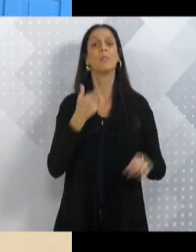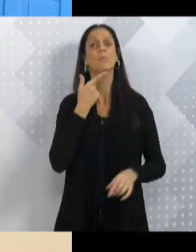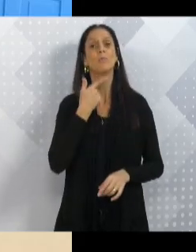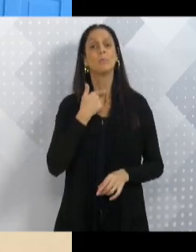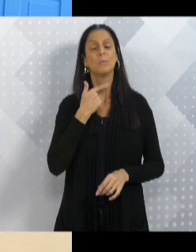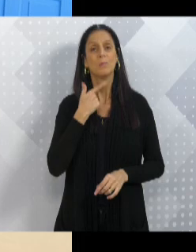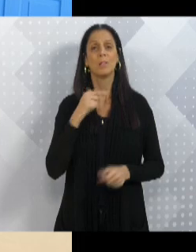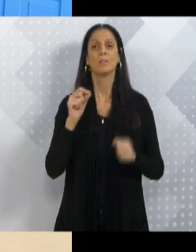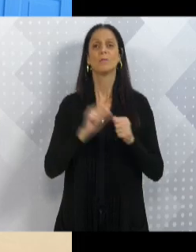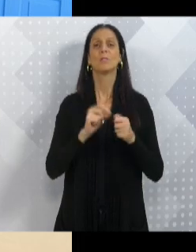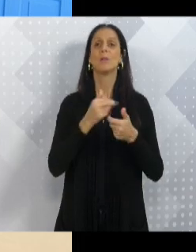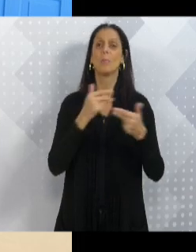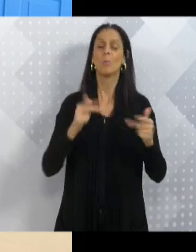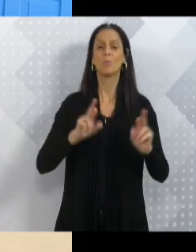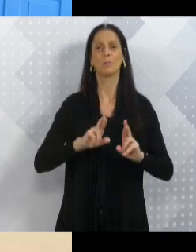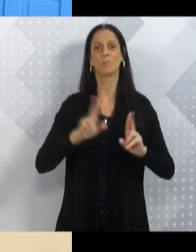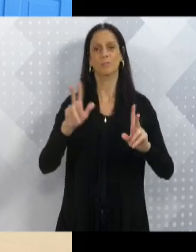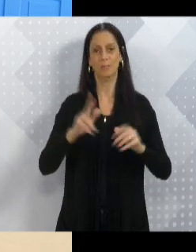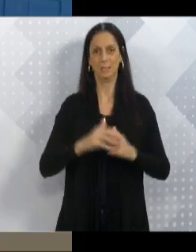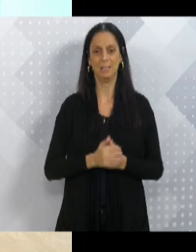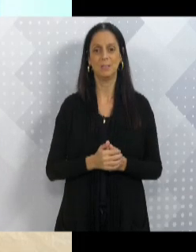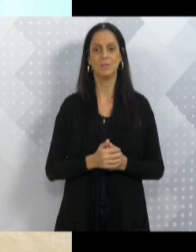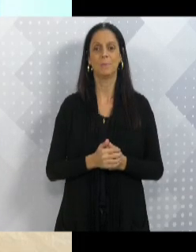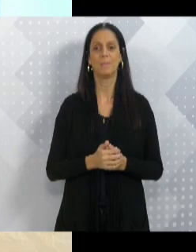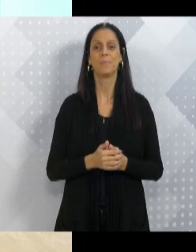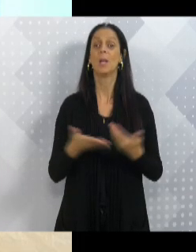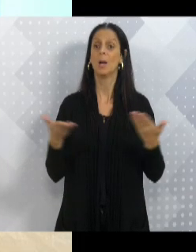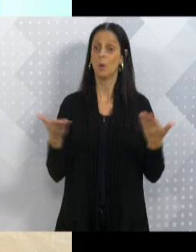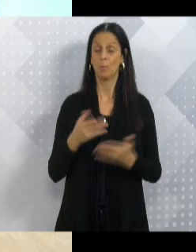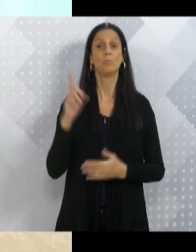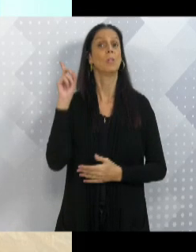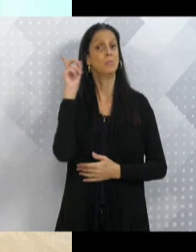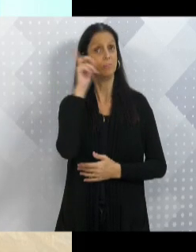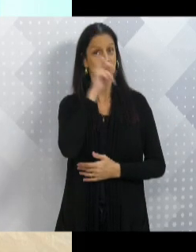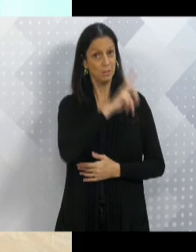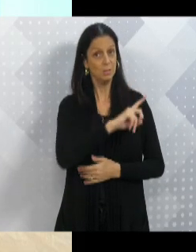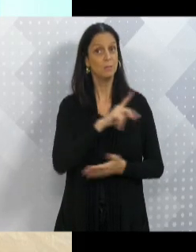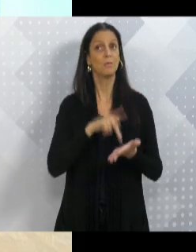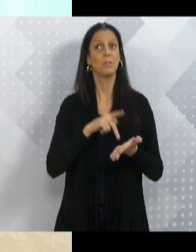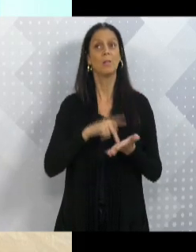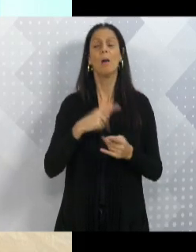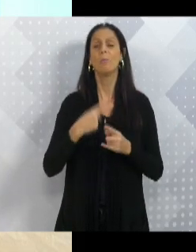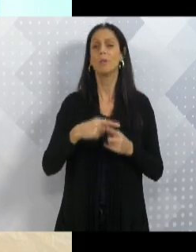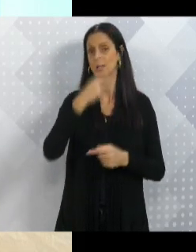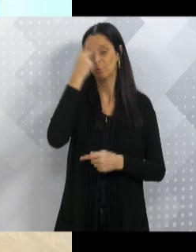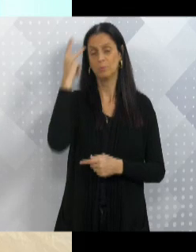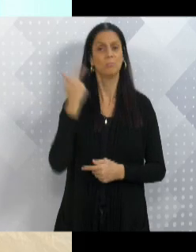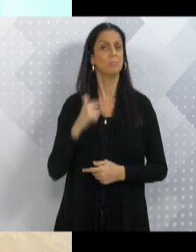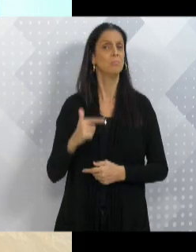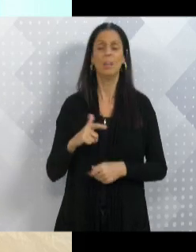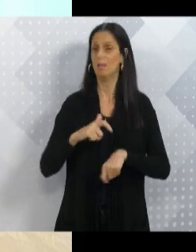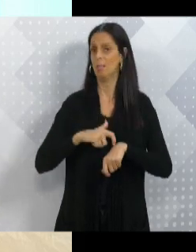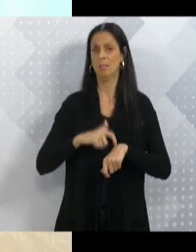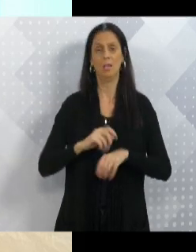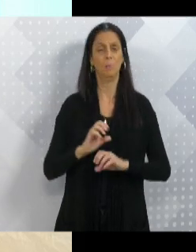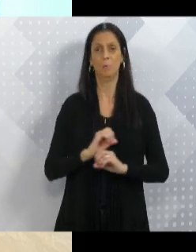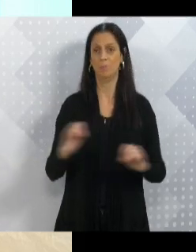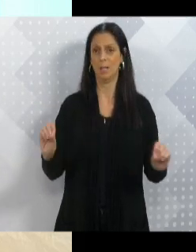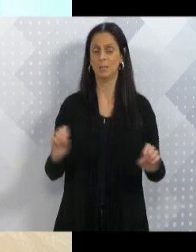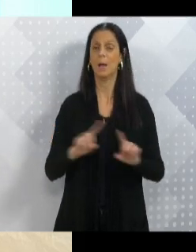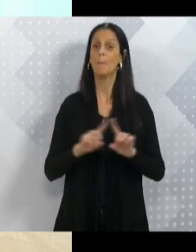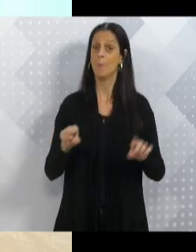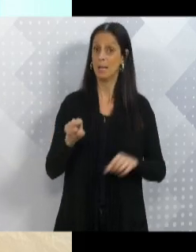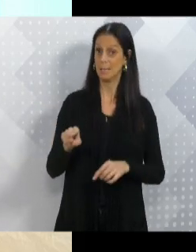algo diferente. Isso hoje em dia, digo que está muito raro, até porque as pessoas não têm mais tempo para isso, né, Rolf? Mas o Alexandre lá